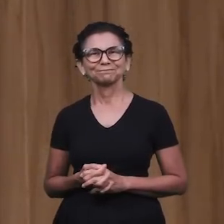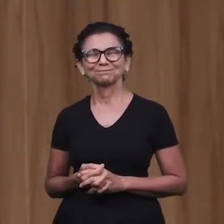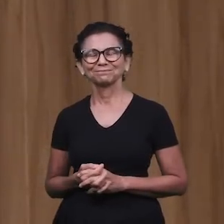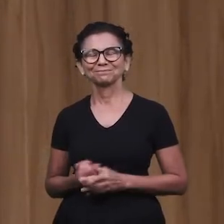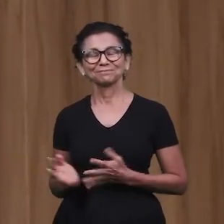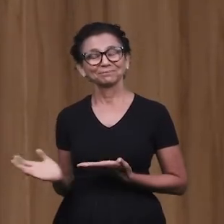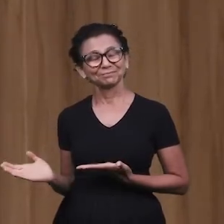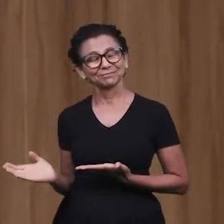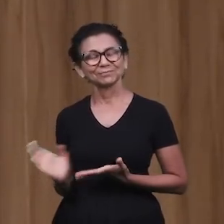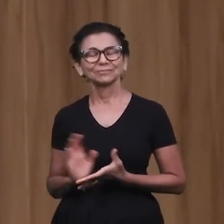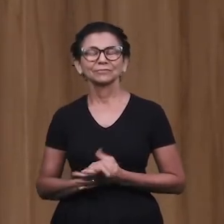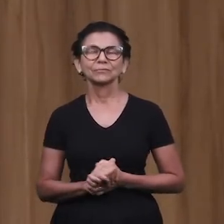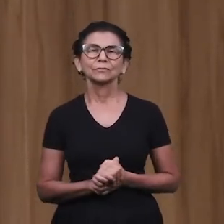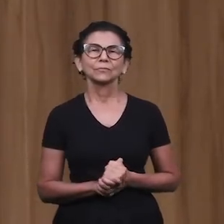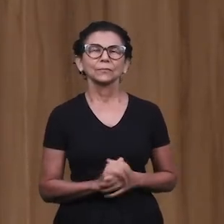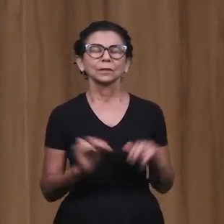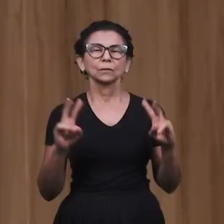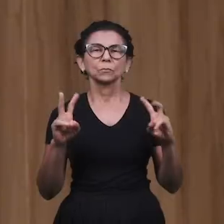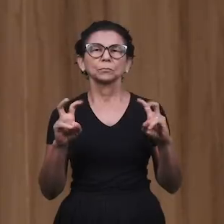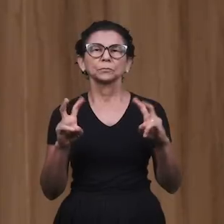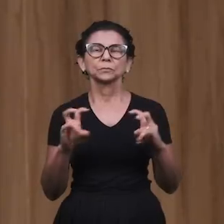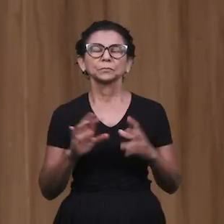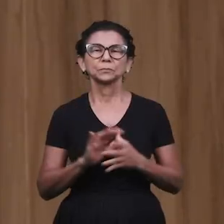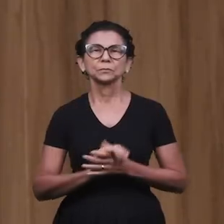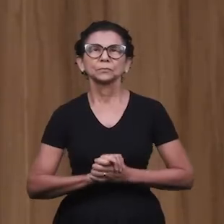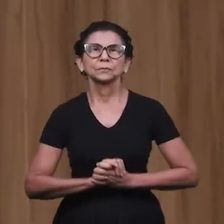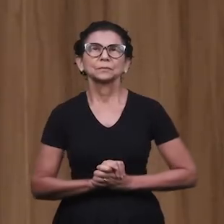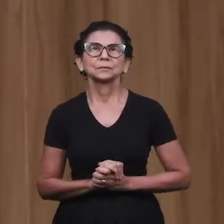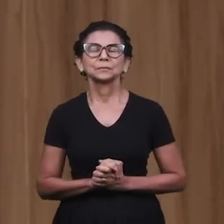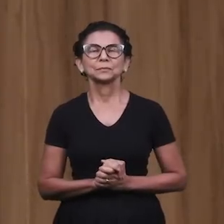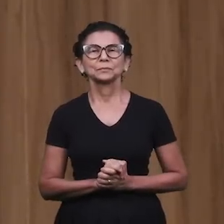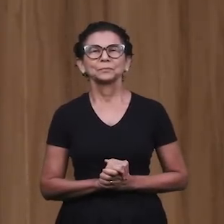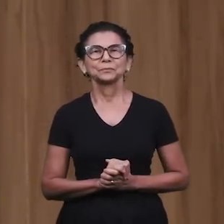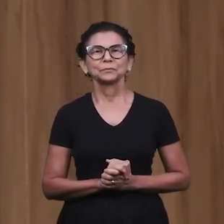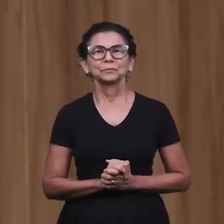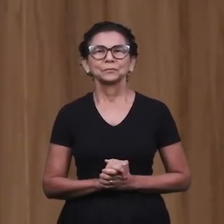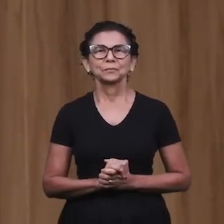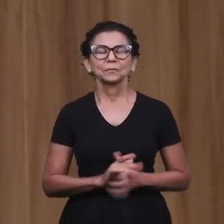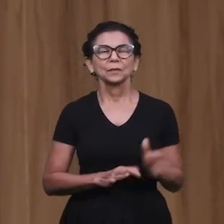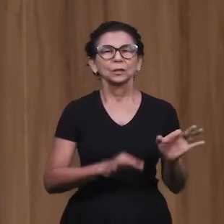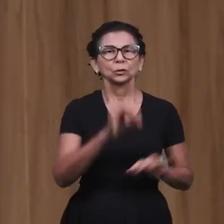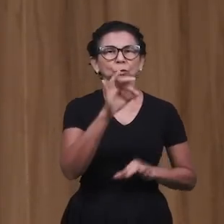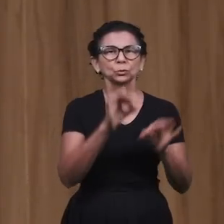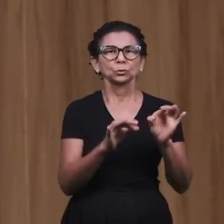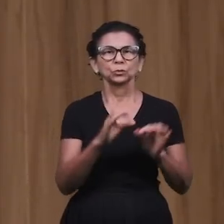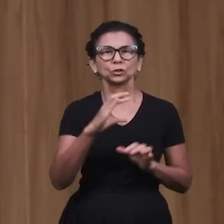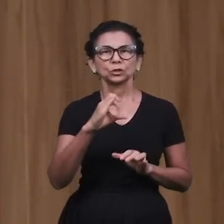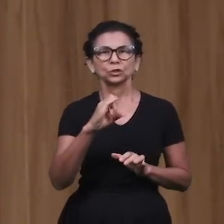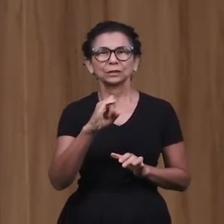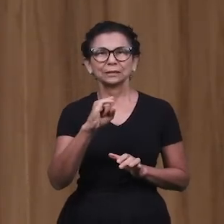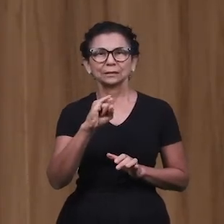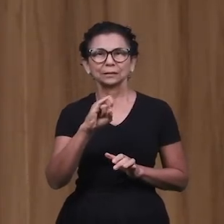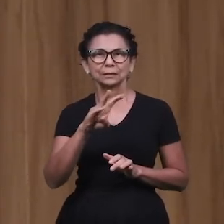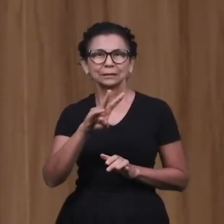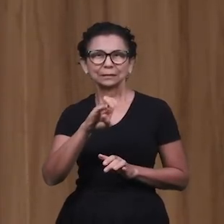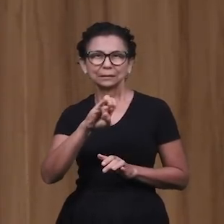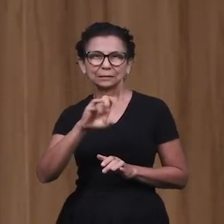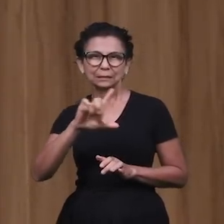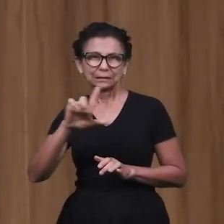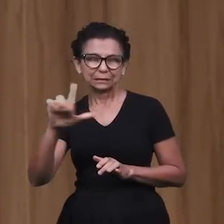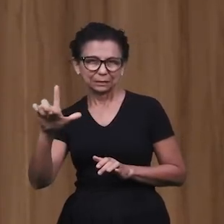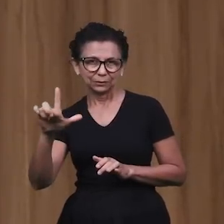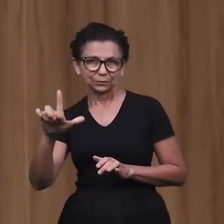momentododireito@presbiterio.org.br. E hoje nós vamos falar sobre o rito do Juizado Especial Cível, que é comumente conhecido